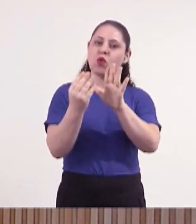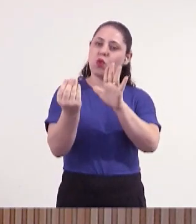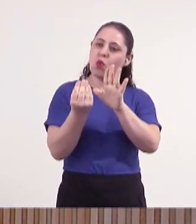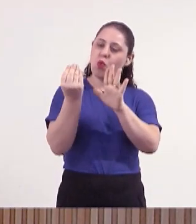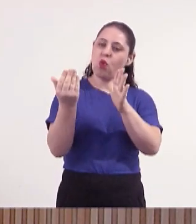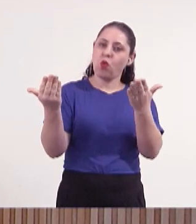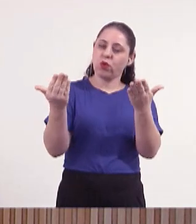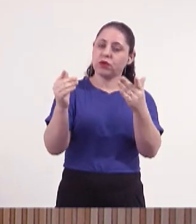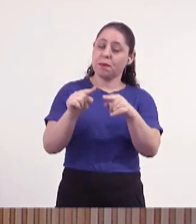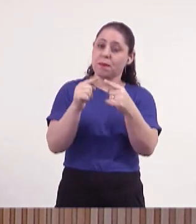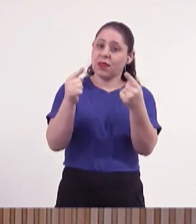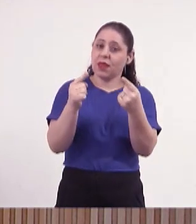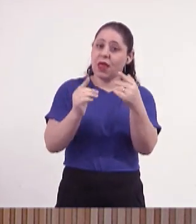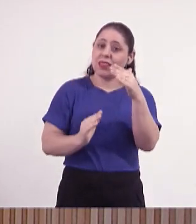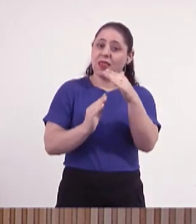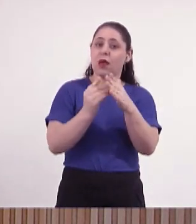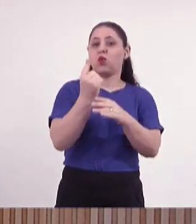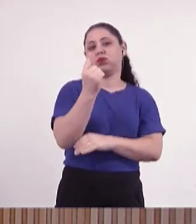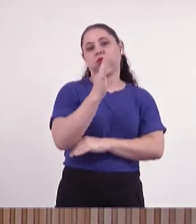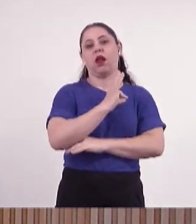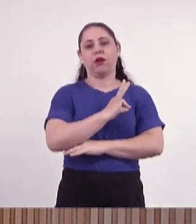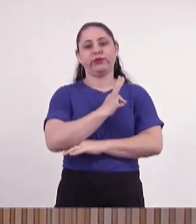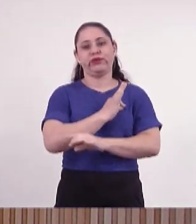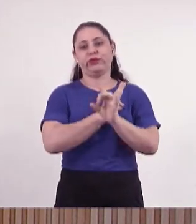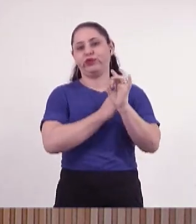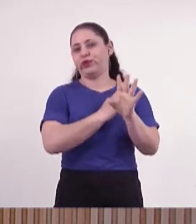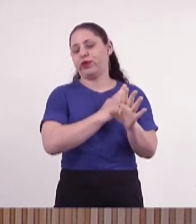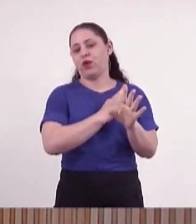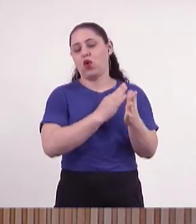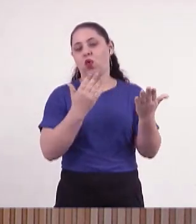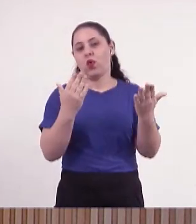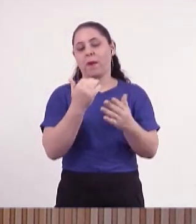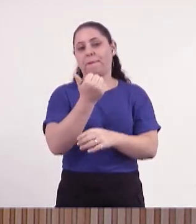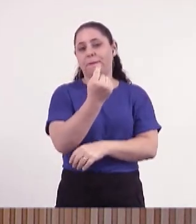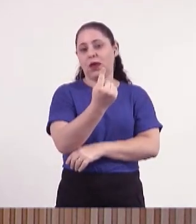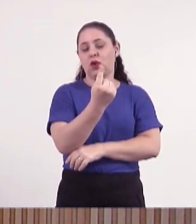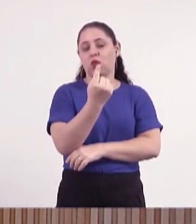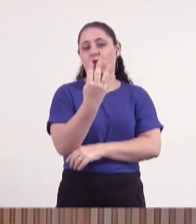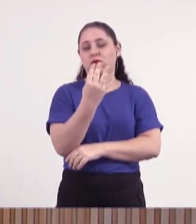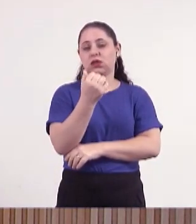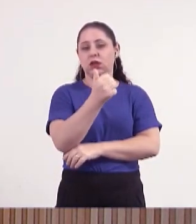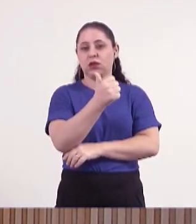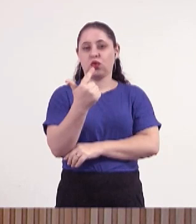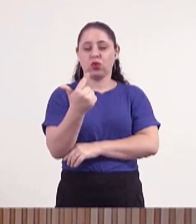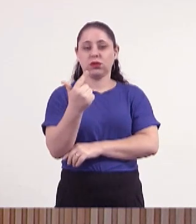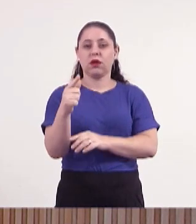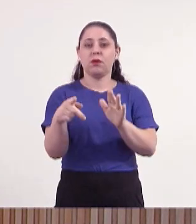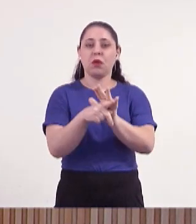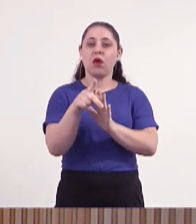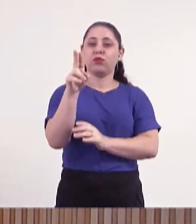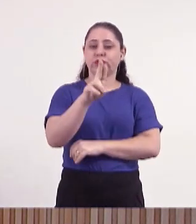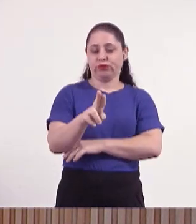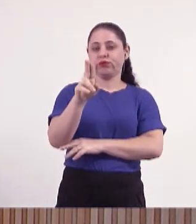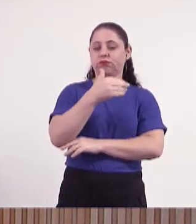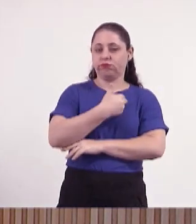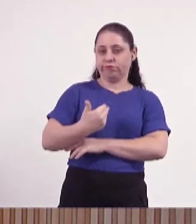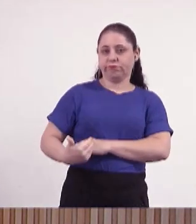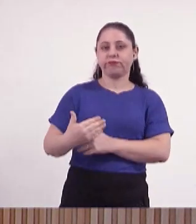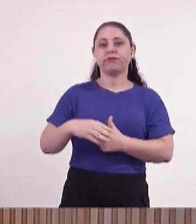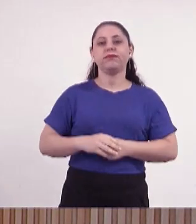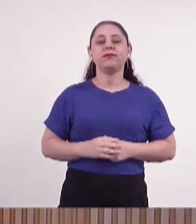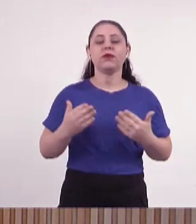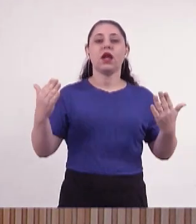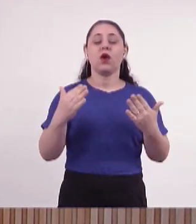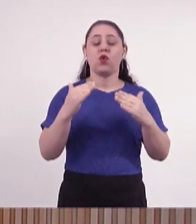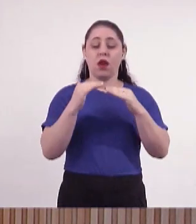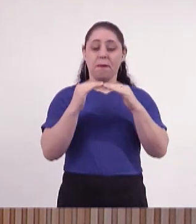existe hoje, só que ela é de até um salário mínimo. O salário mínimo, o mesmo que é definido pela União. Agora, a faixa